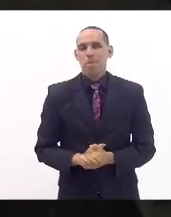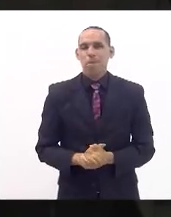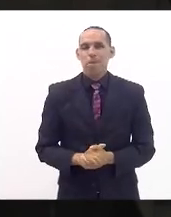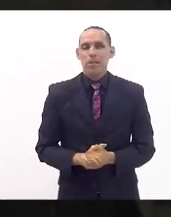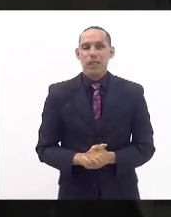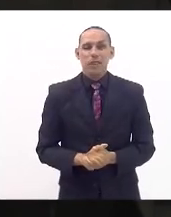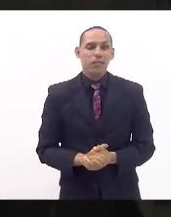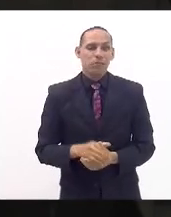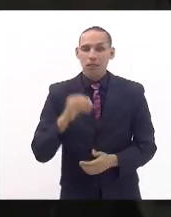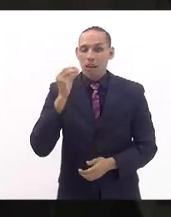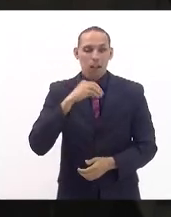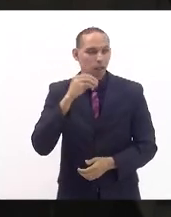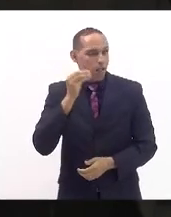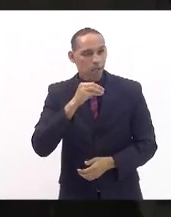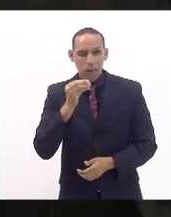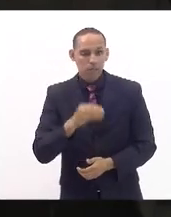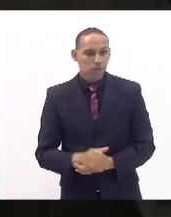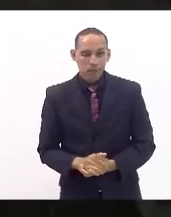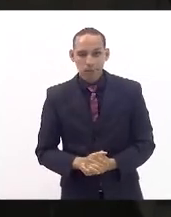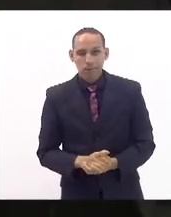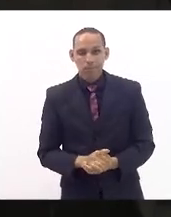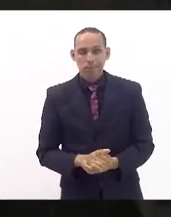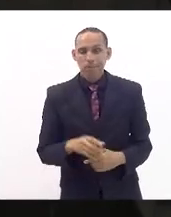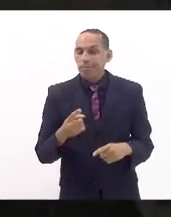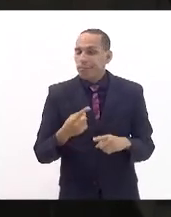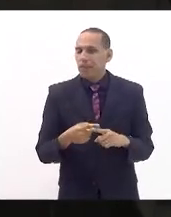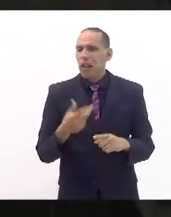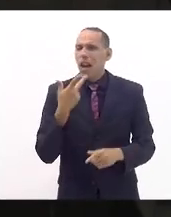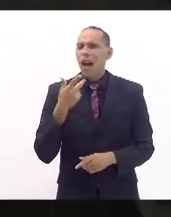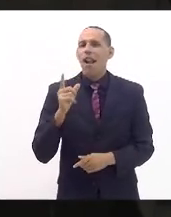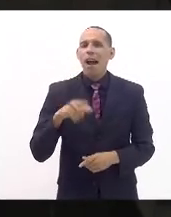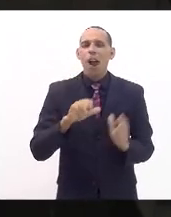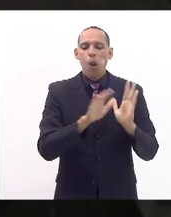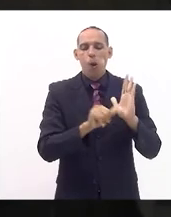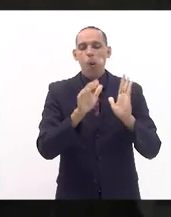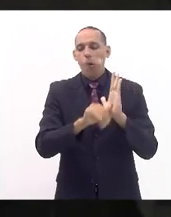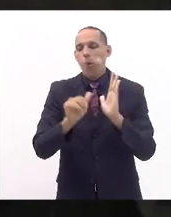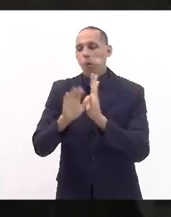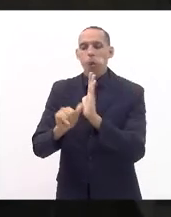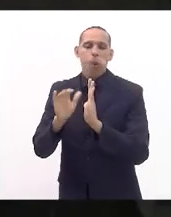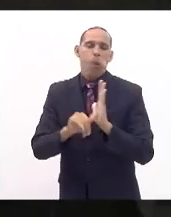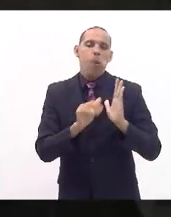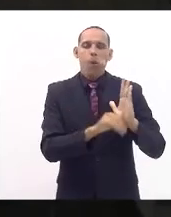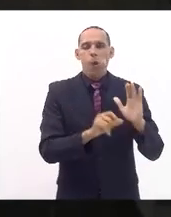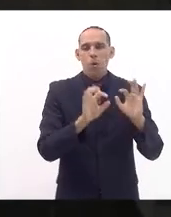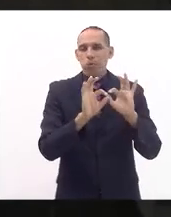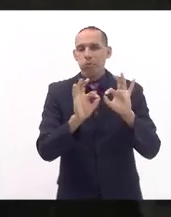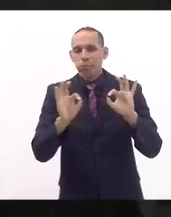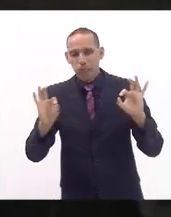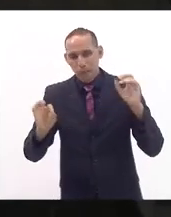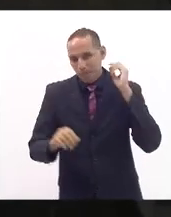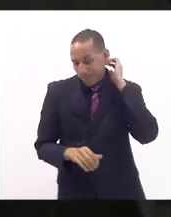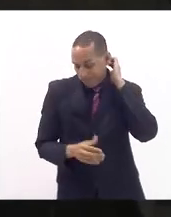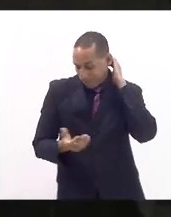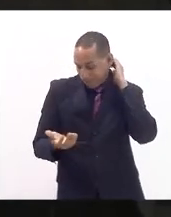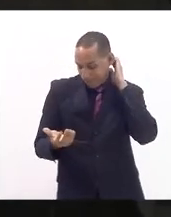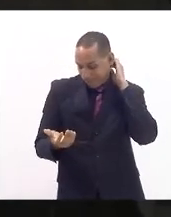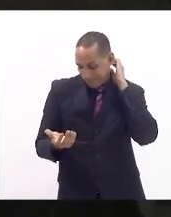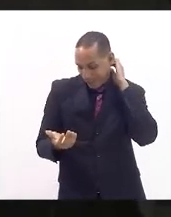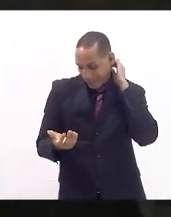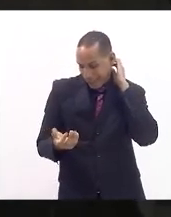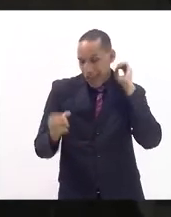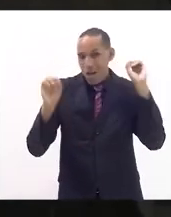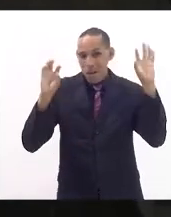está deficiente. Dizem eles porque é de função de cabos roubados. Então, a sinalização, lá,